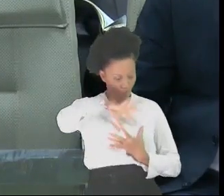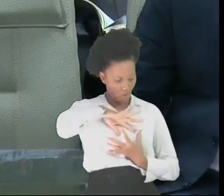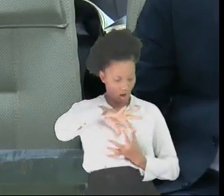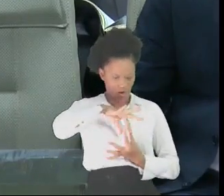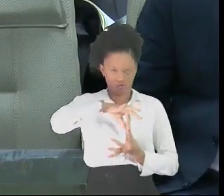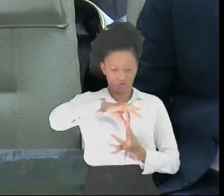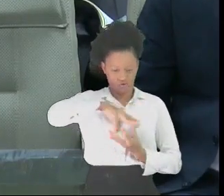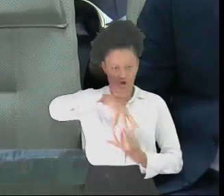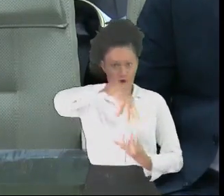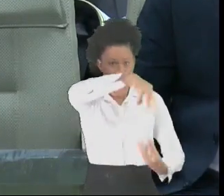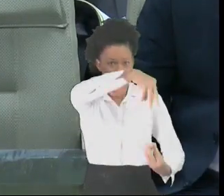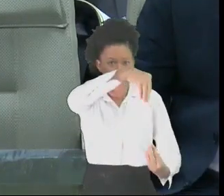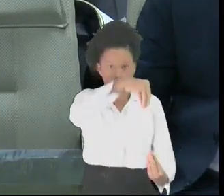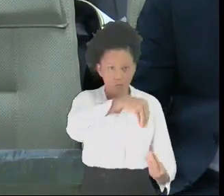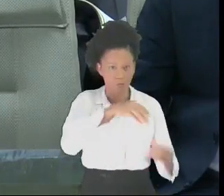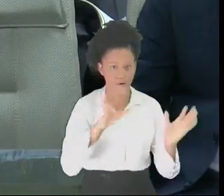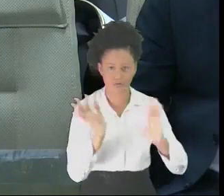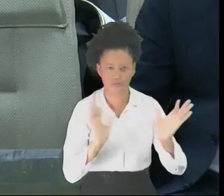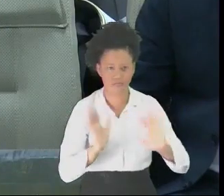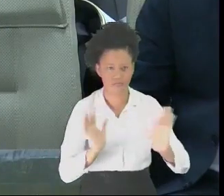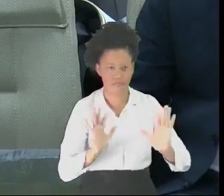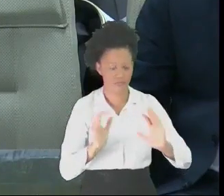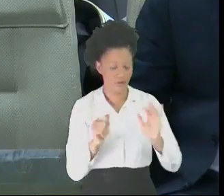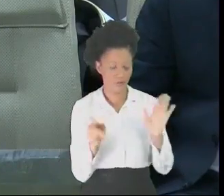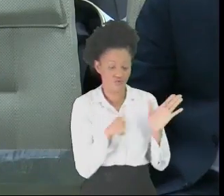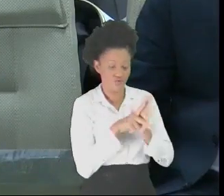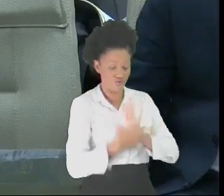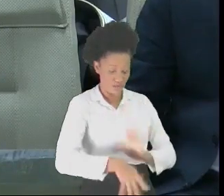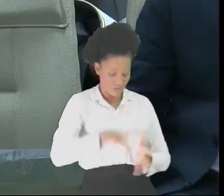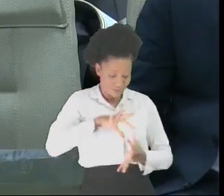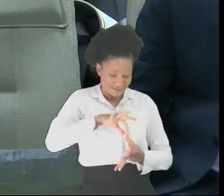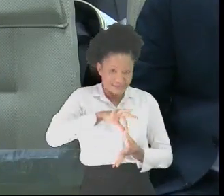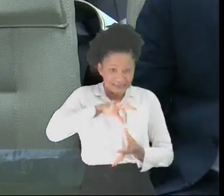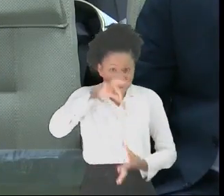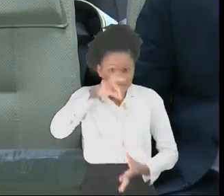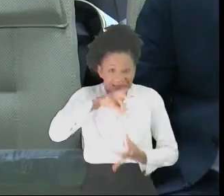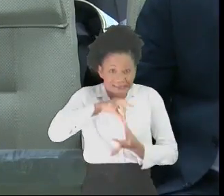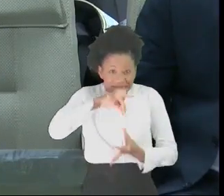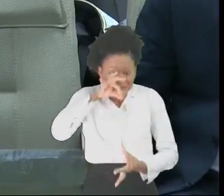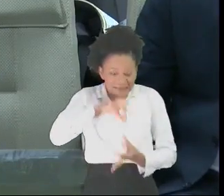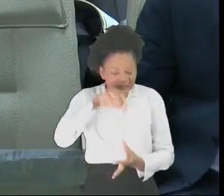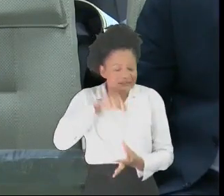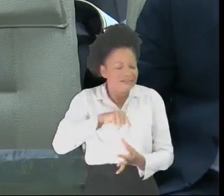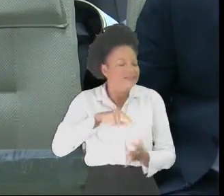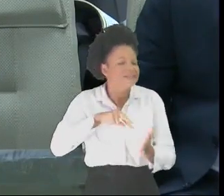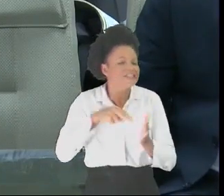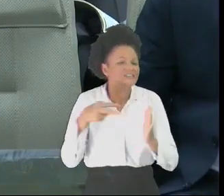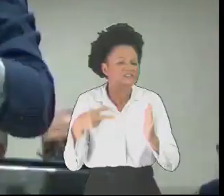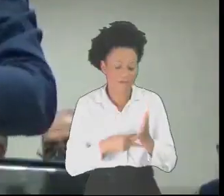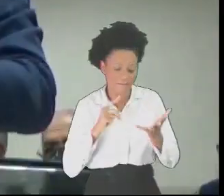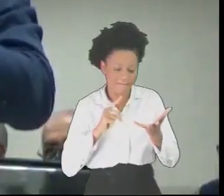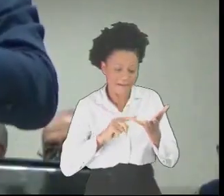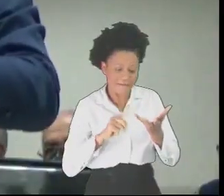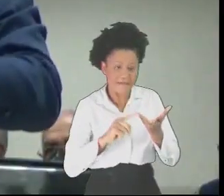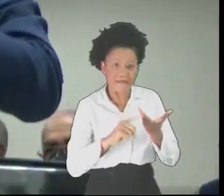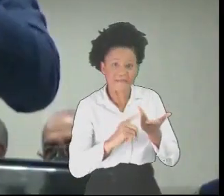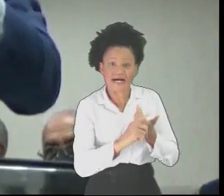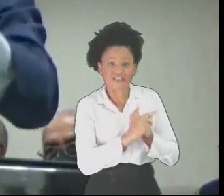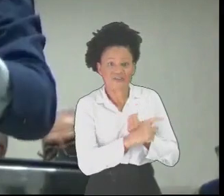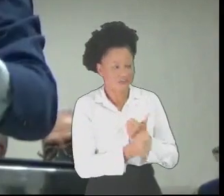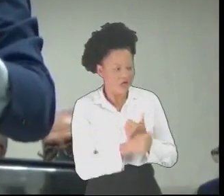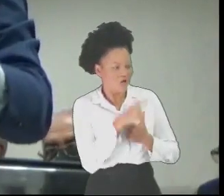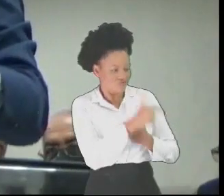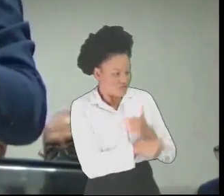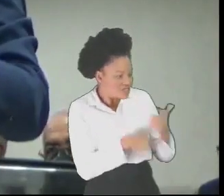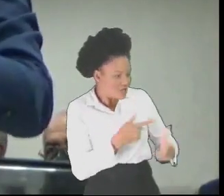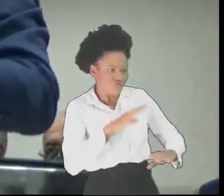não. Quando a gente diz o espírito do anticristo, quer dizer as ações, quer dizer as